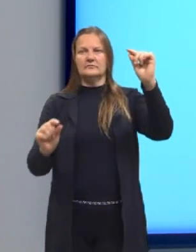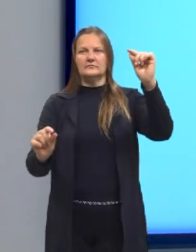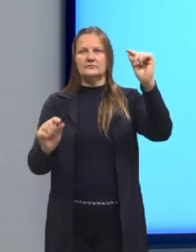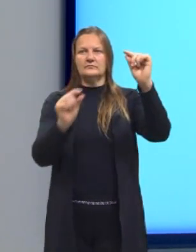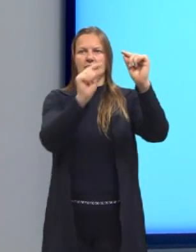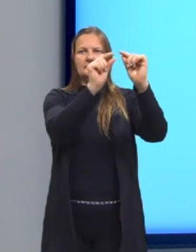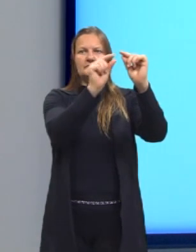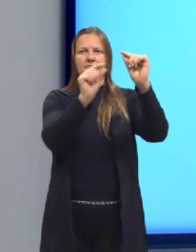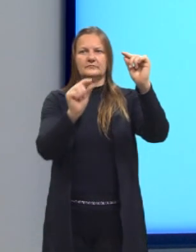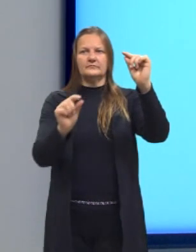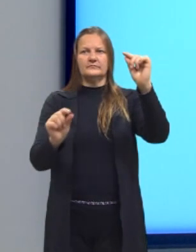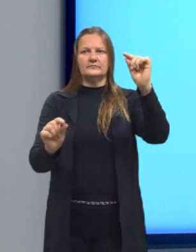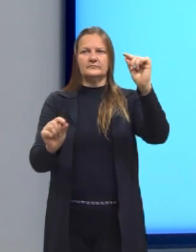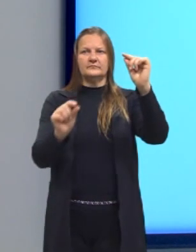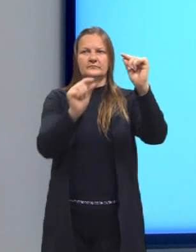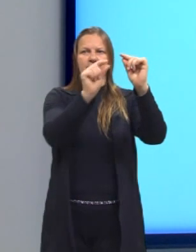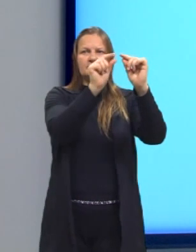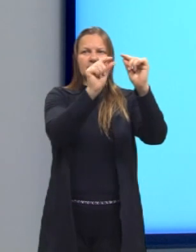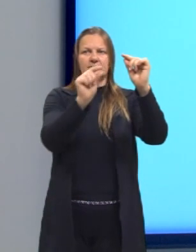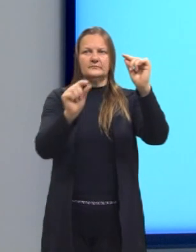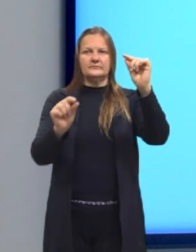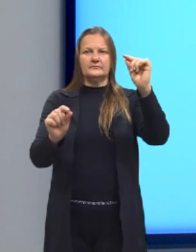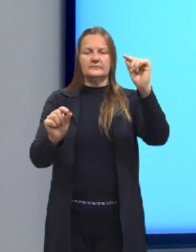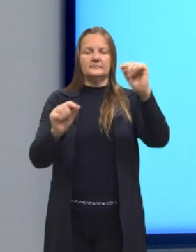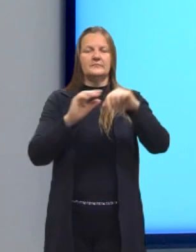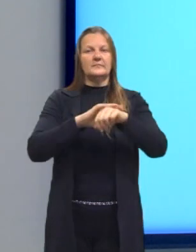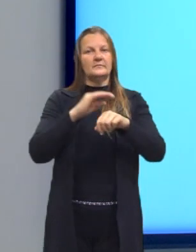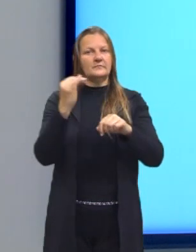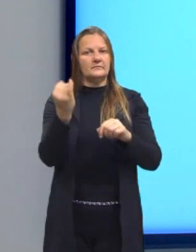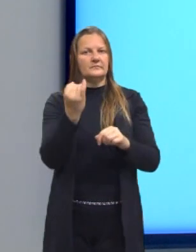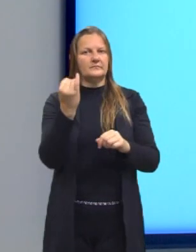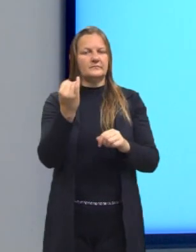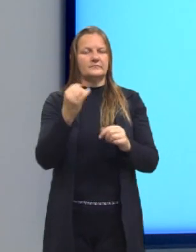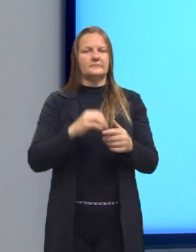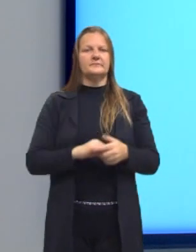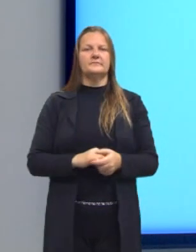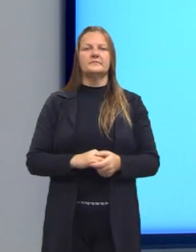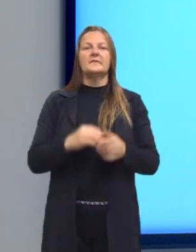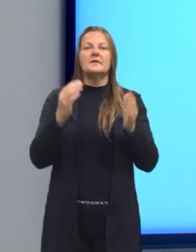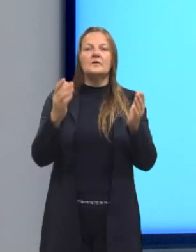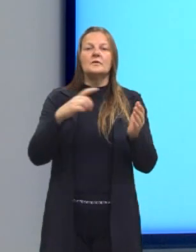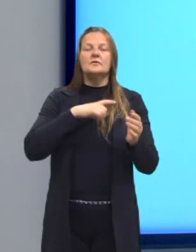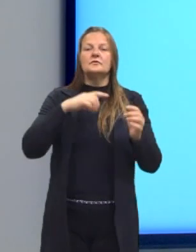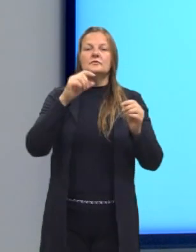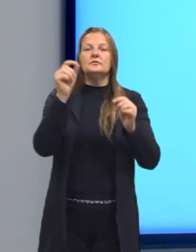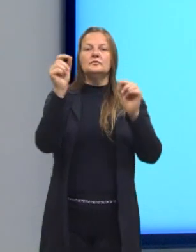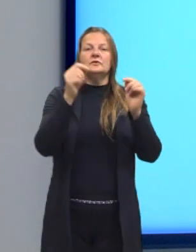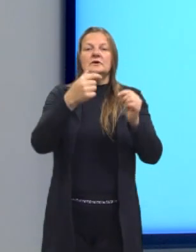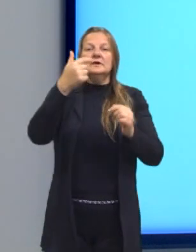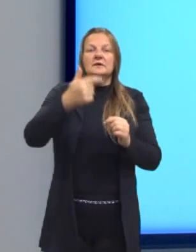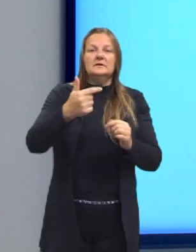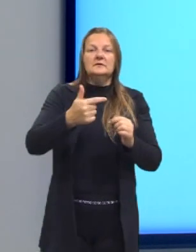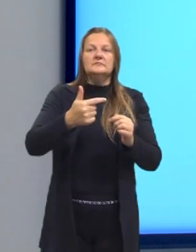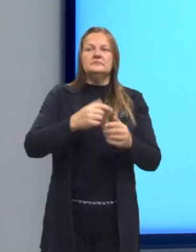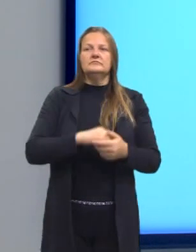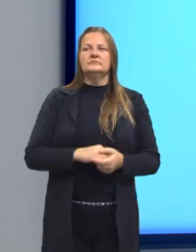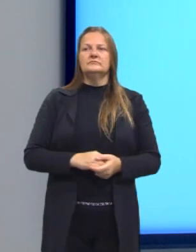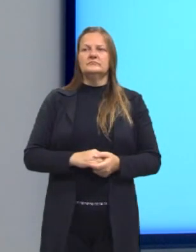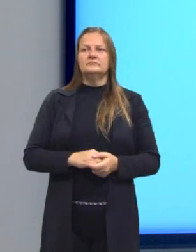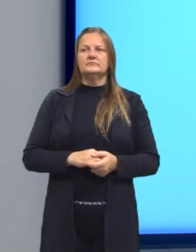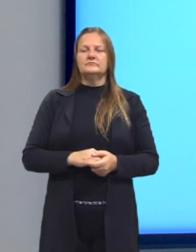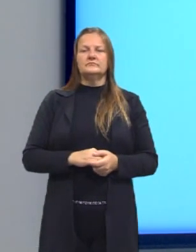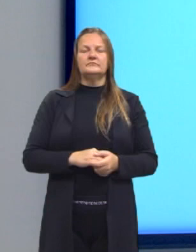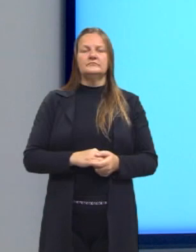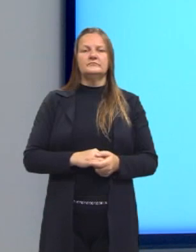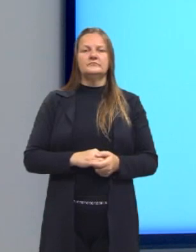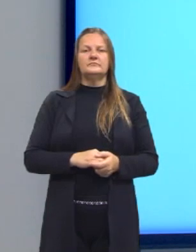fazem parte da nossa diagonal principal agora nós temos o que nós chamamos de diagonal secundária e aí nós podemos